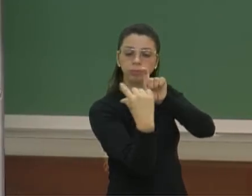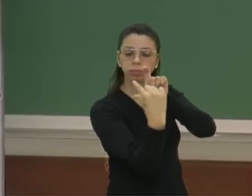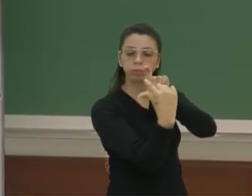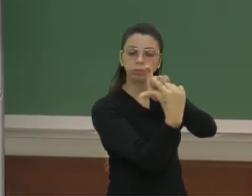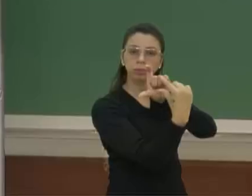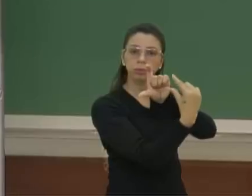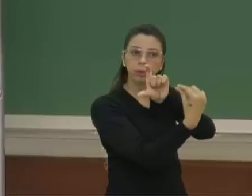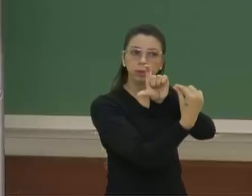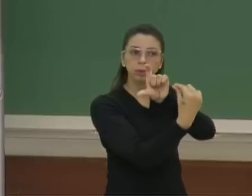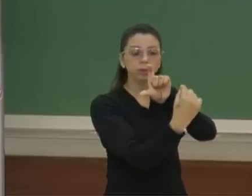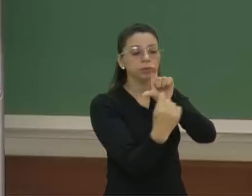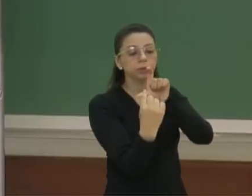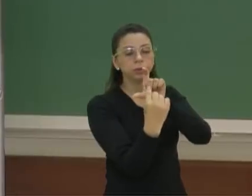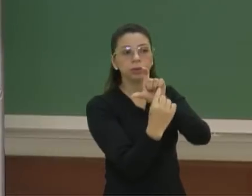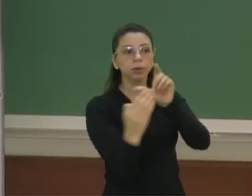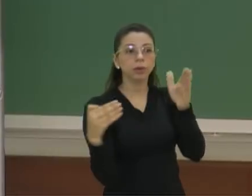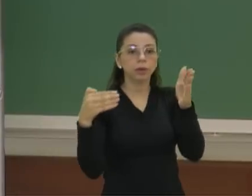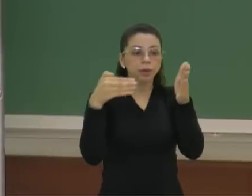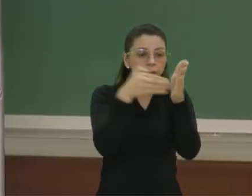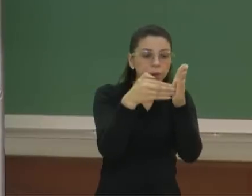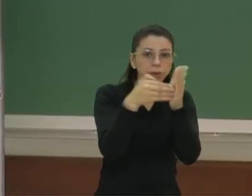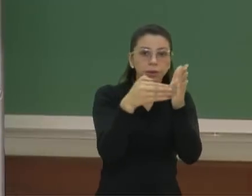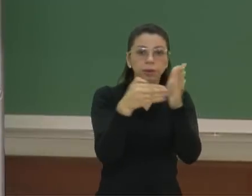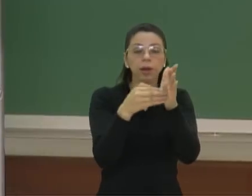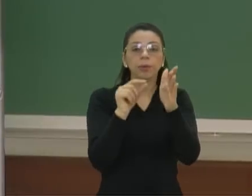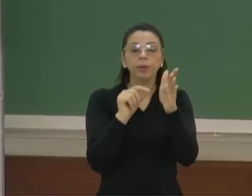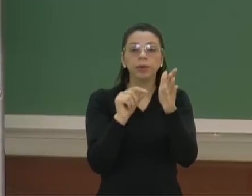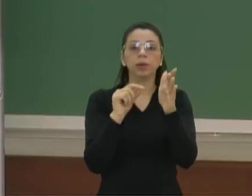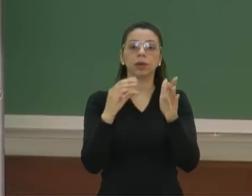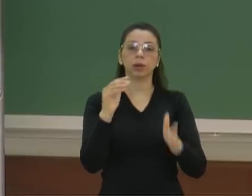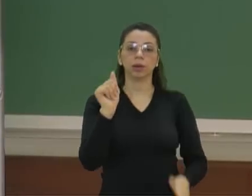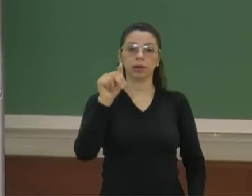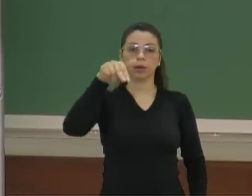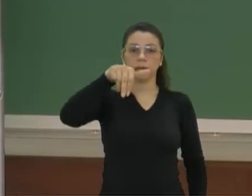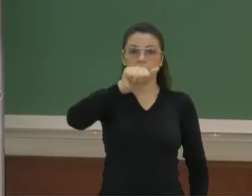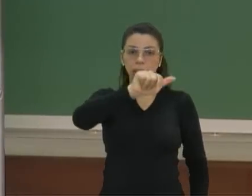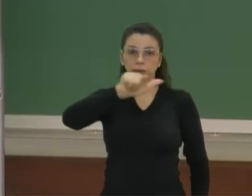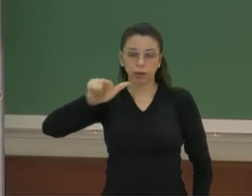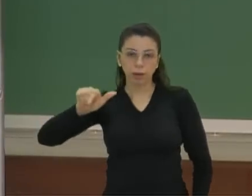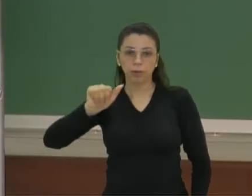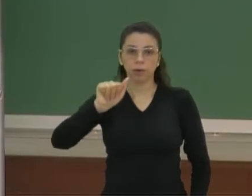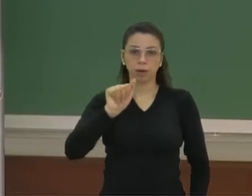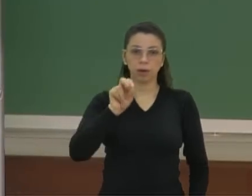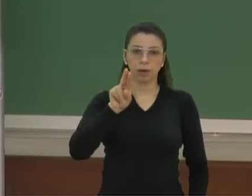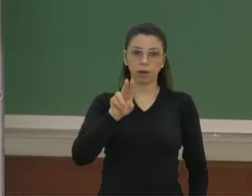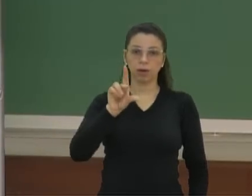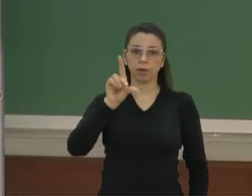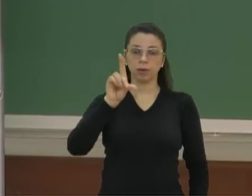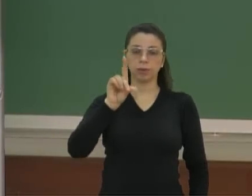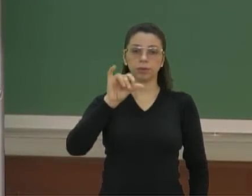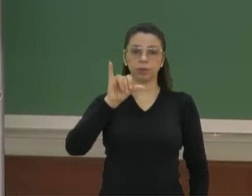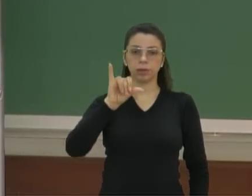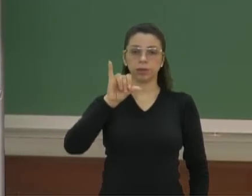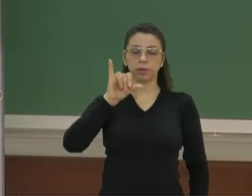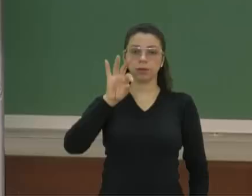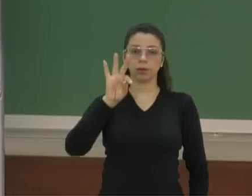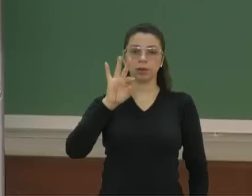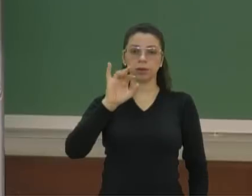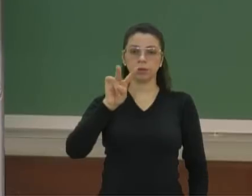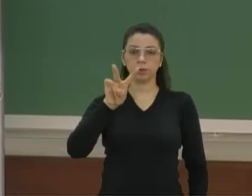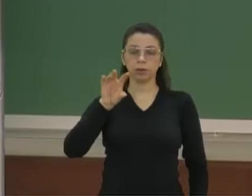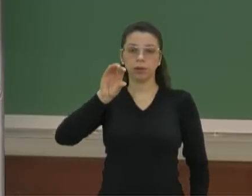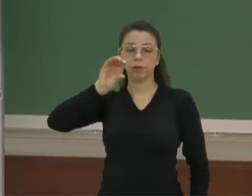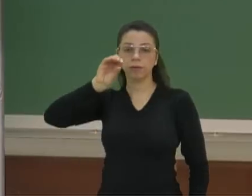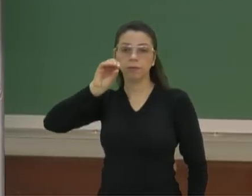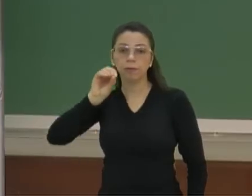eles percorrem até o canal auditivo. Lembra que é aquele canal onde é produzido o cerúmen, a famosa cera, que a gente